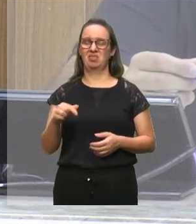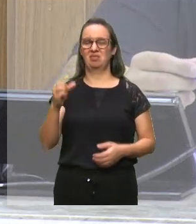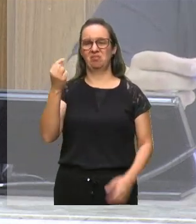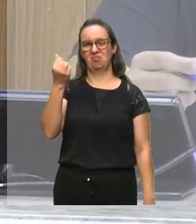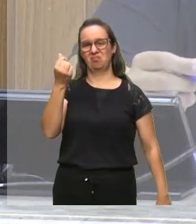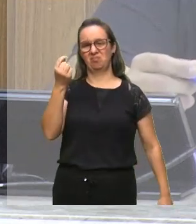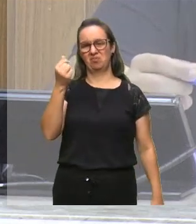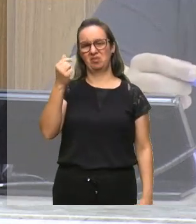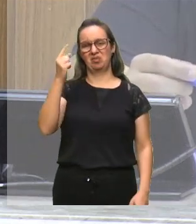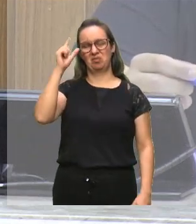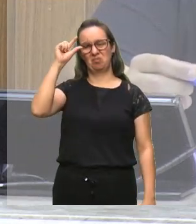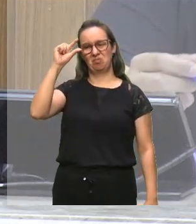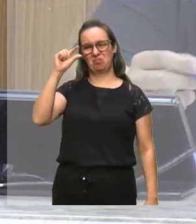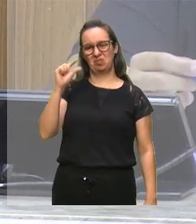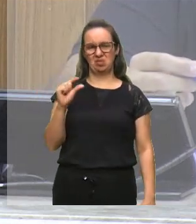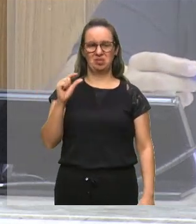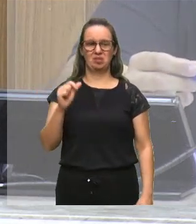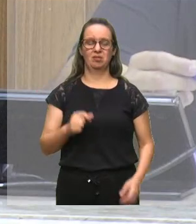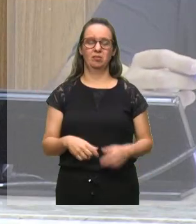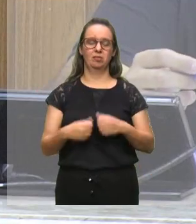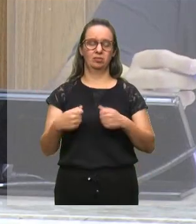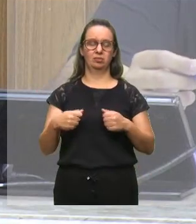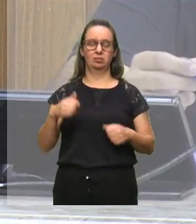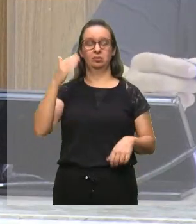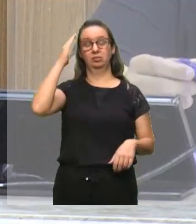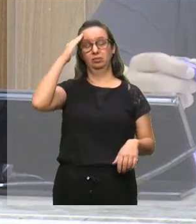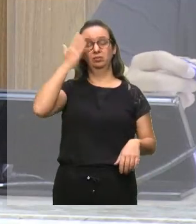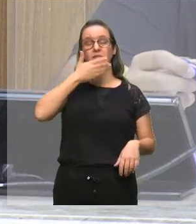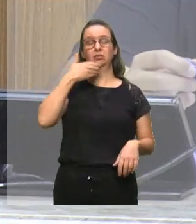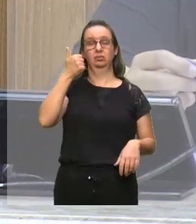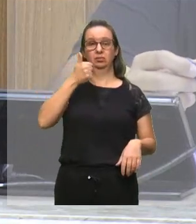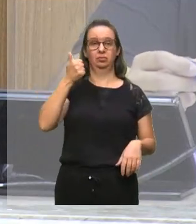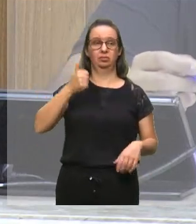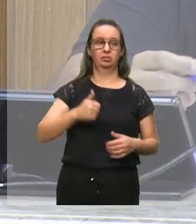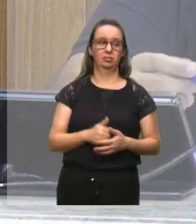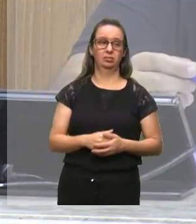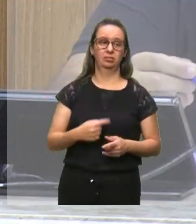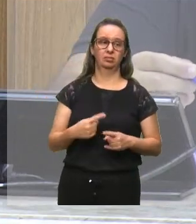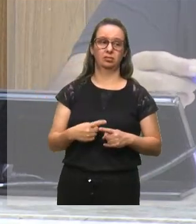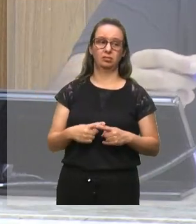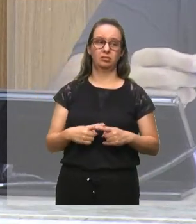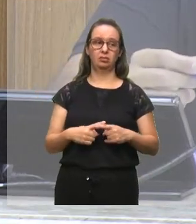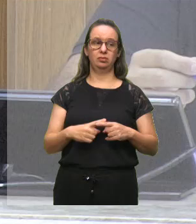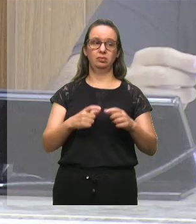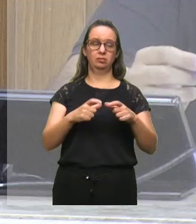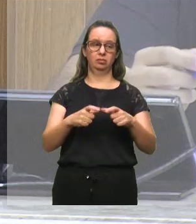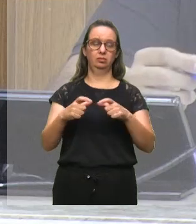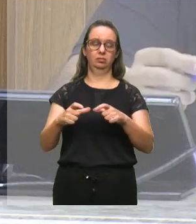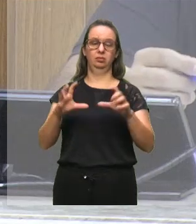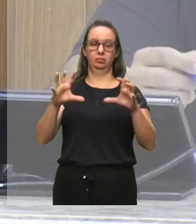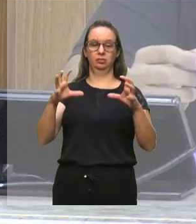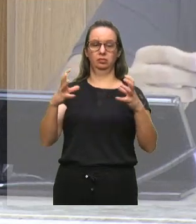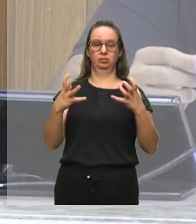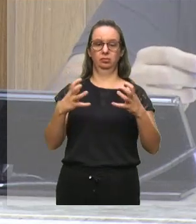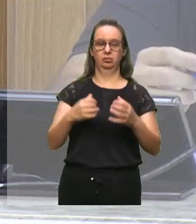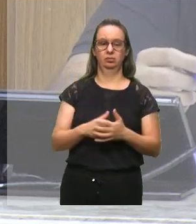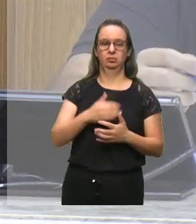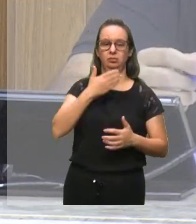ser repensado pela próxima gestão e que essas entidades sejam atendidas de uma